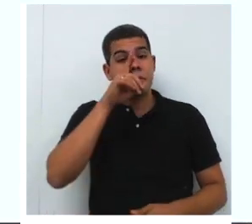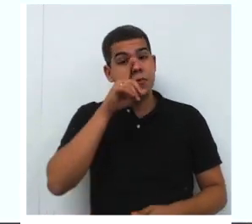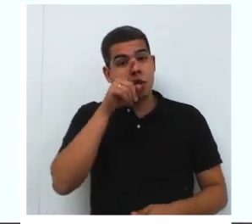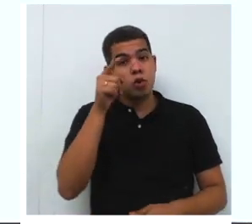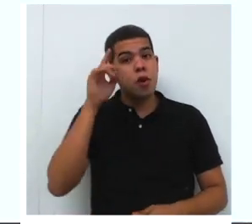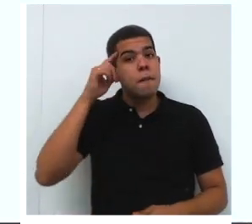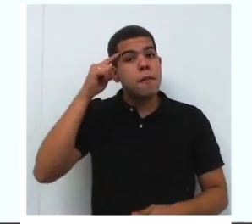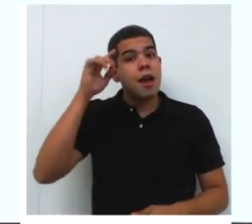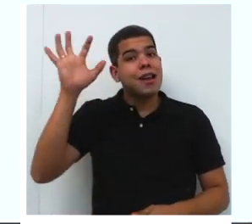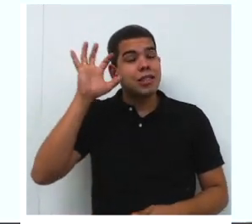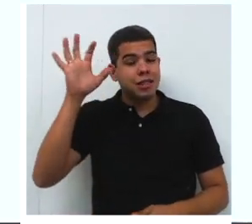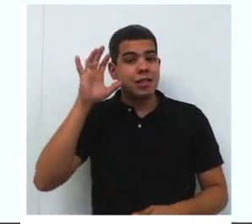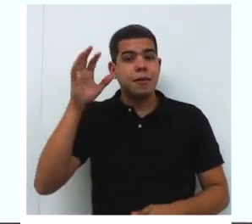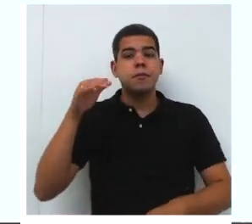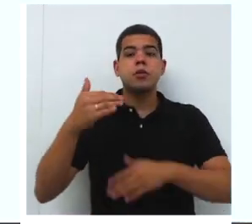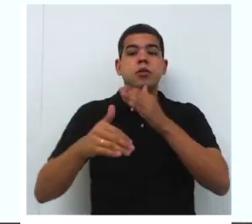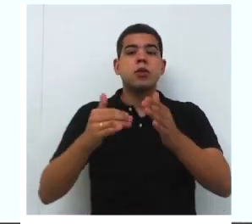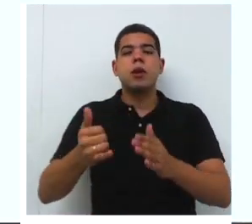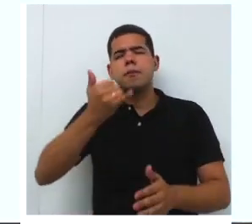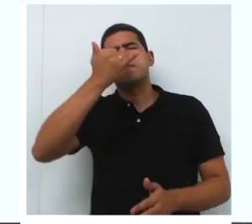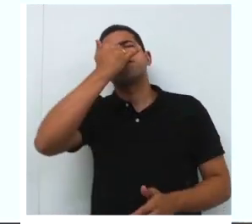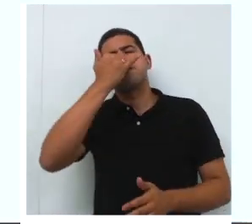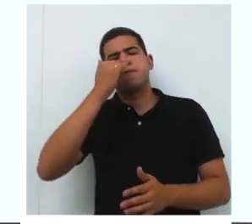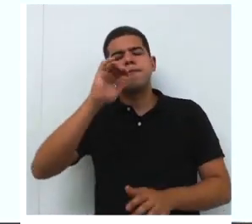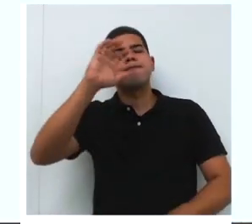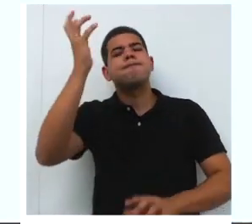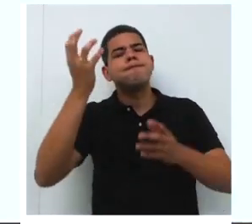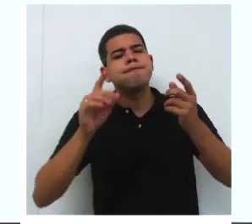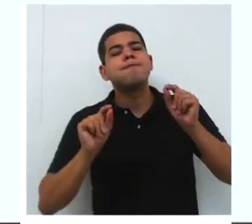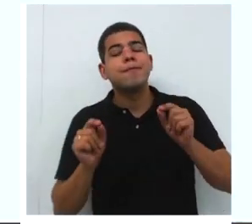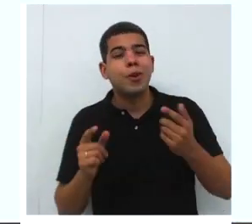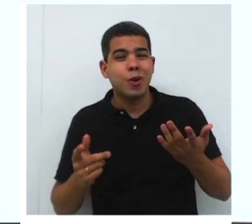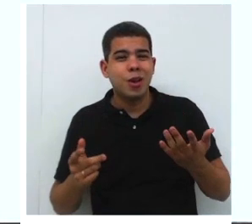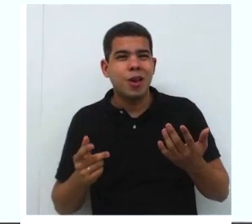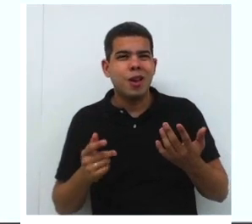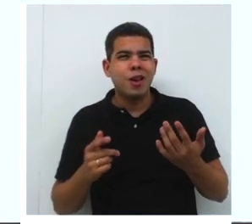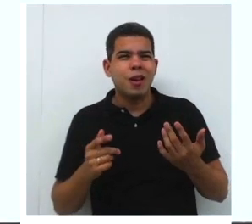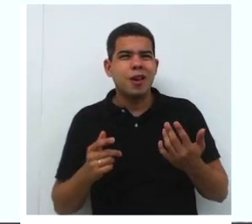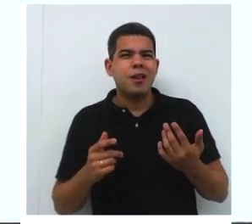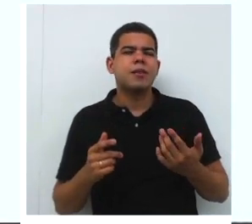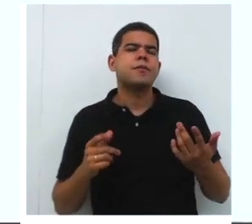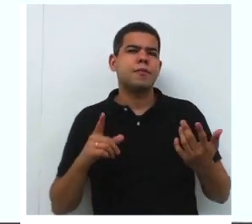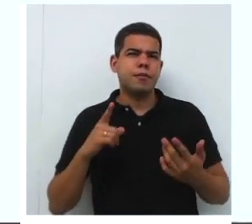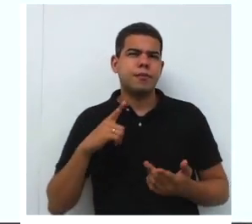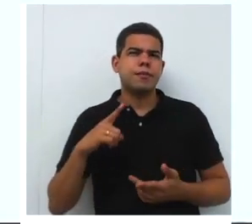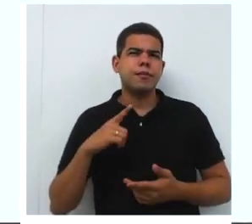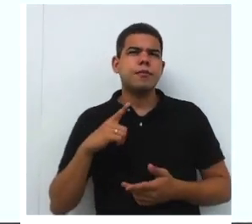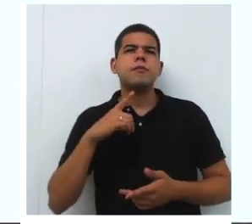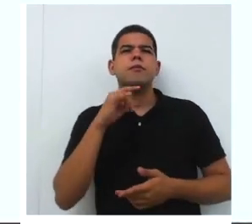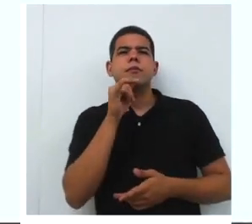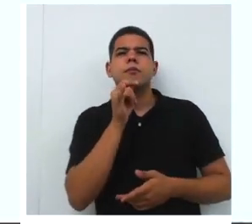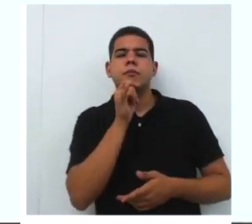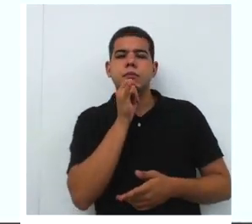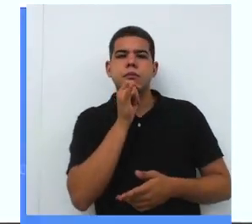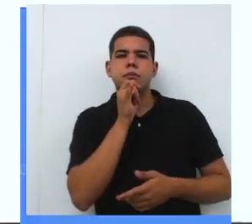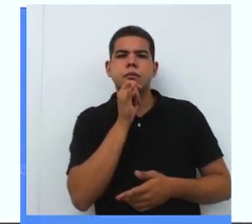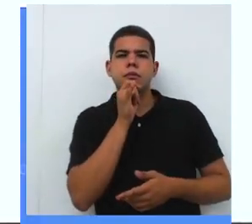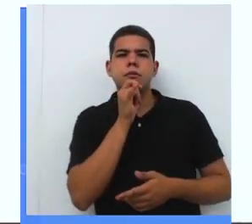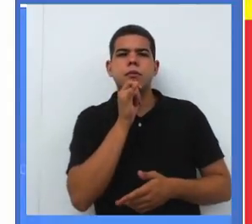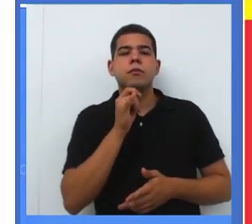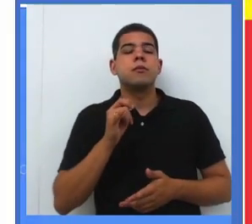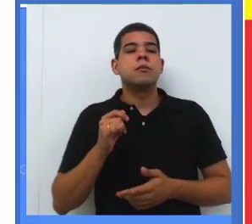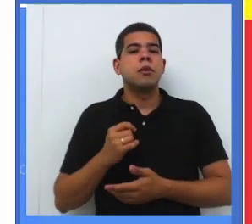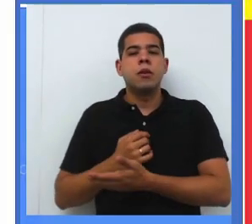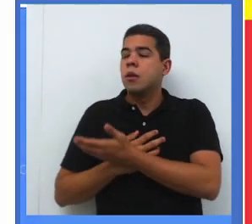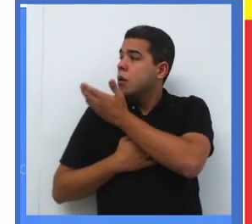que pensar nas consequências de tudo que nós fazemos. Então, nesse caso, nesse exemplo, você tem o